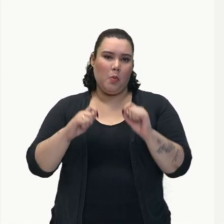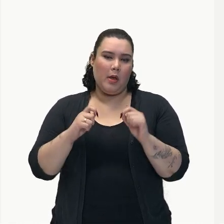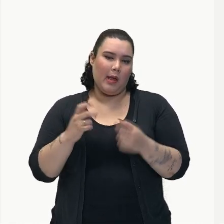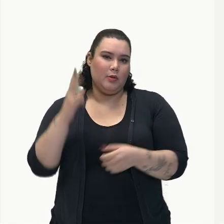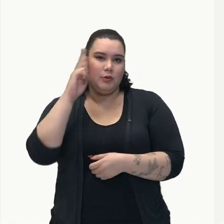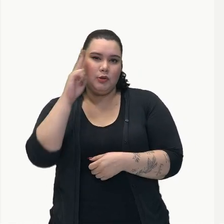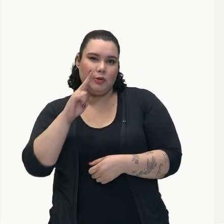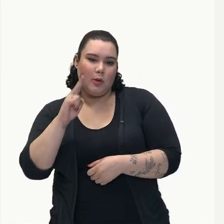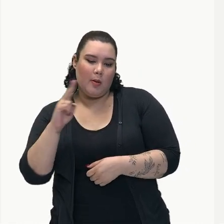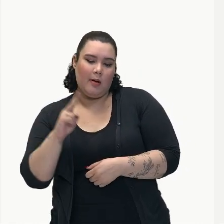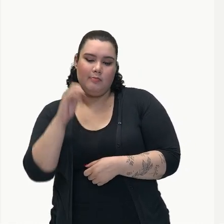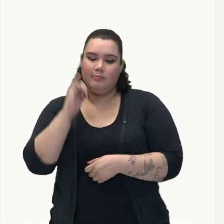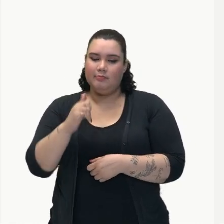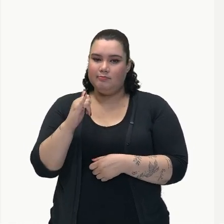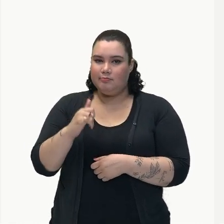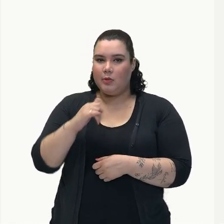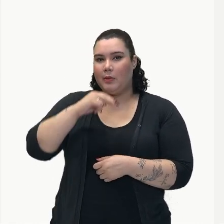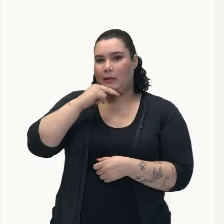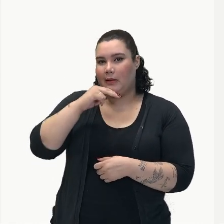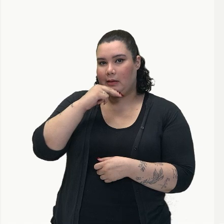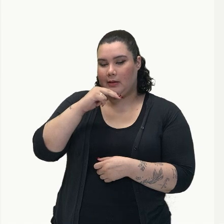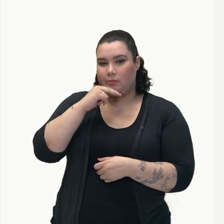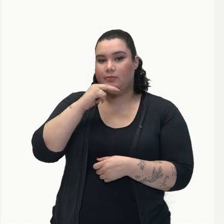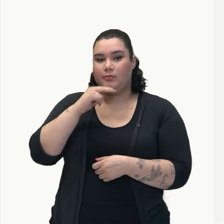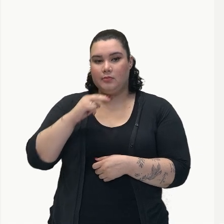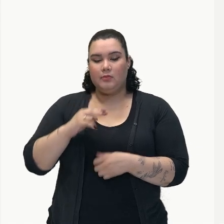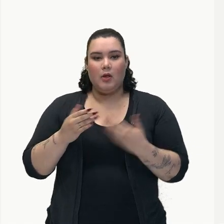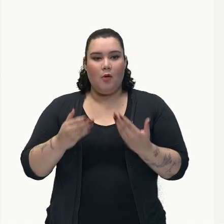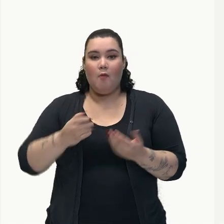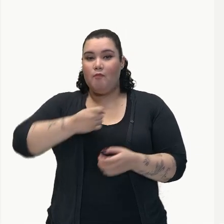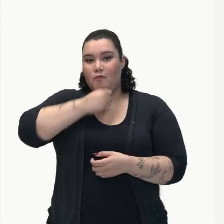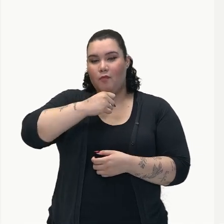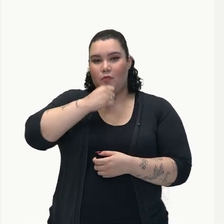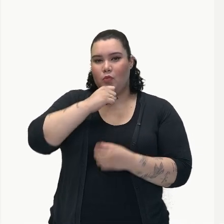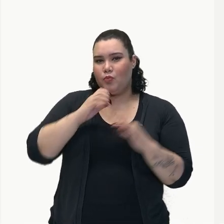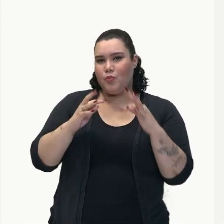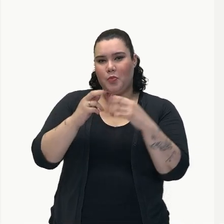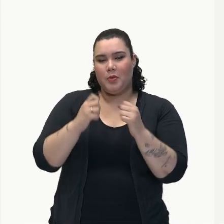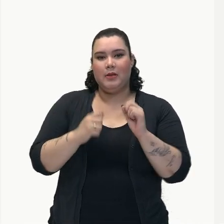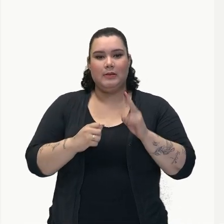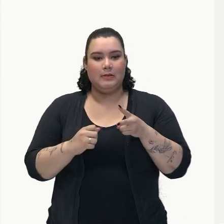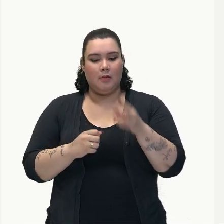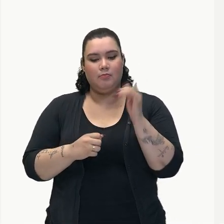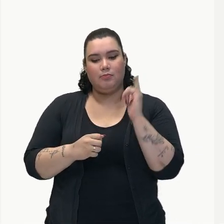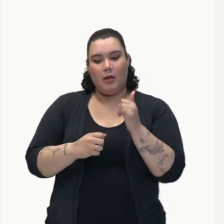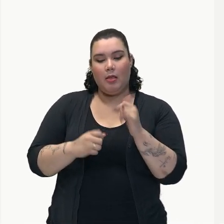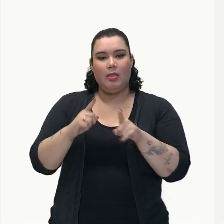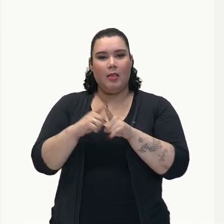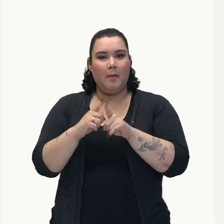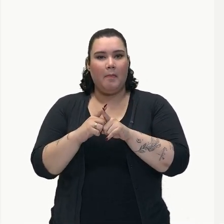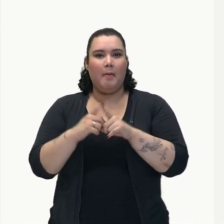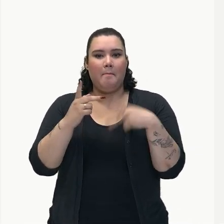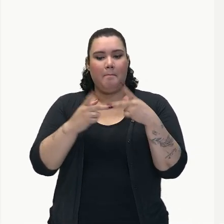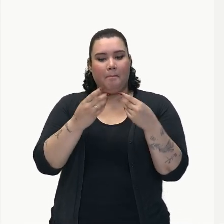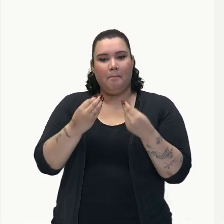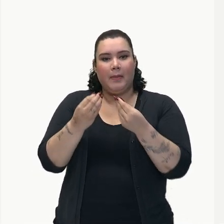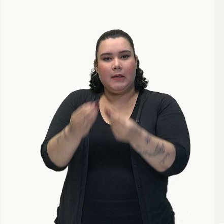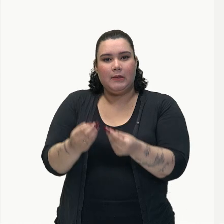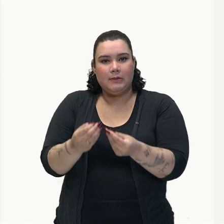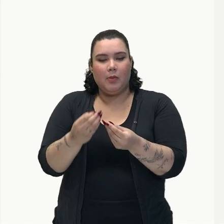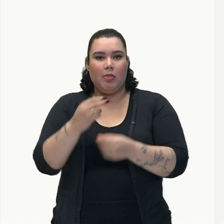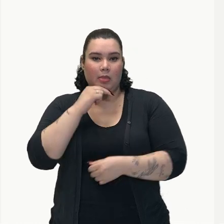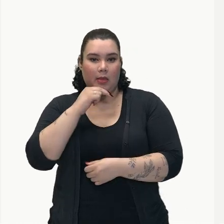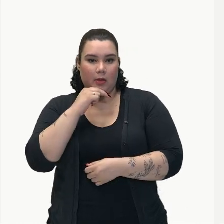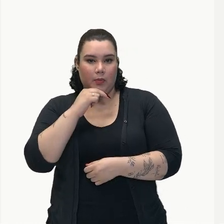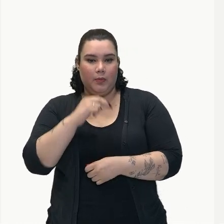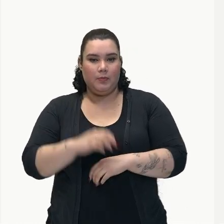aos netinhos, e toda avó gosta de contar história para os netos e também de presentear os netos. Olha o verbo